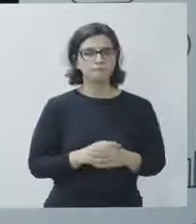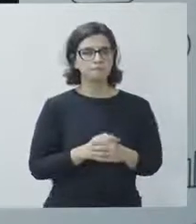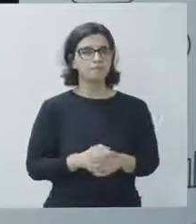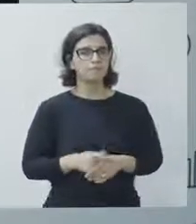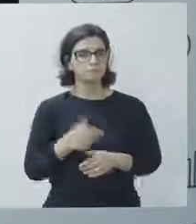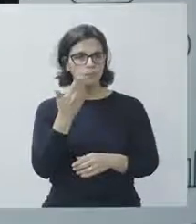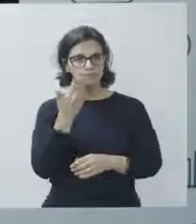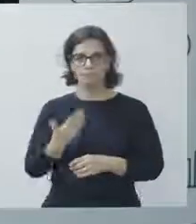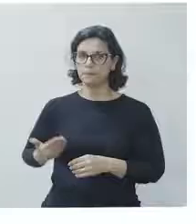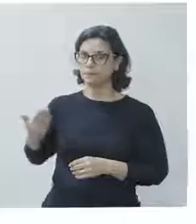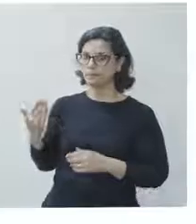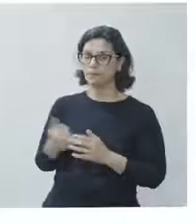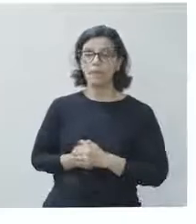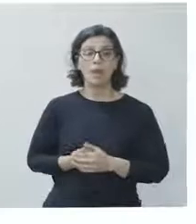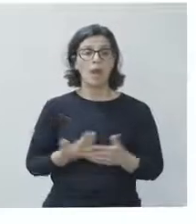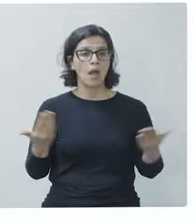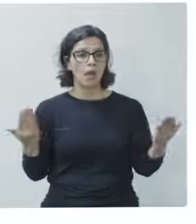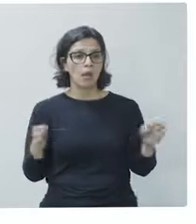continuar. Olha só.